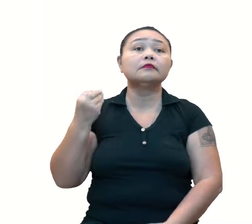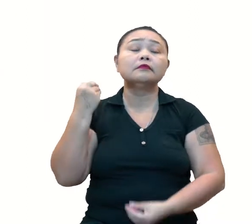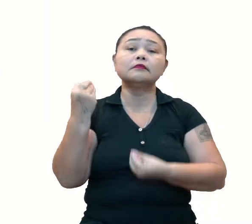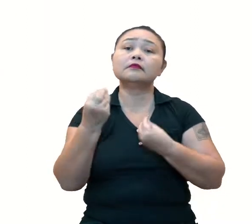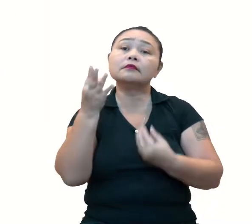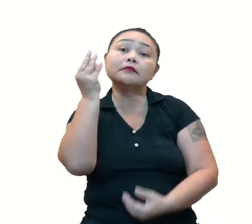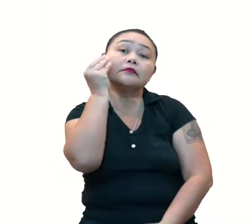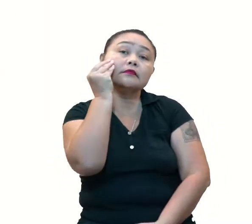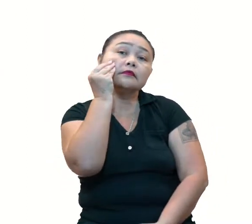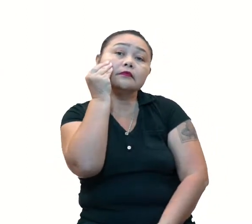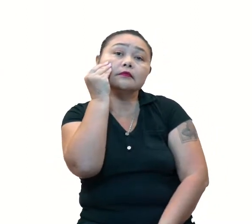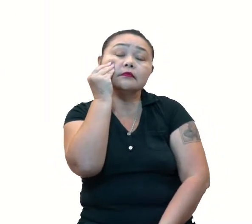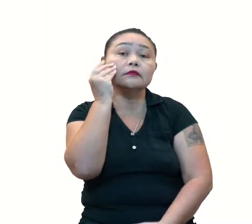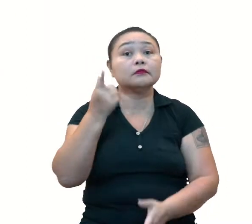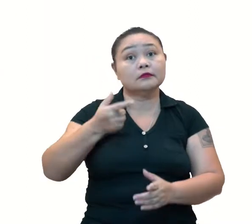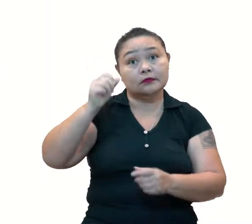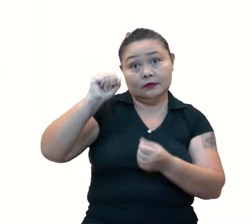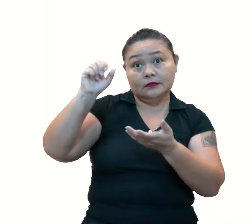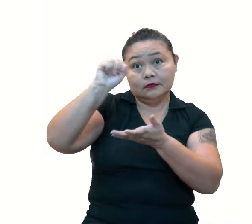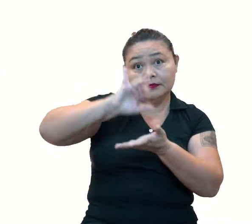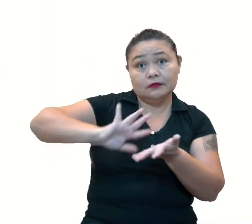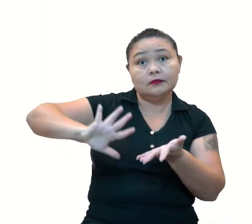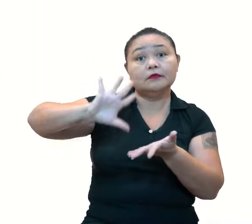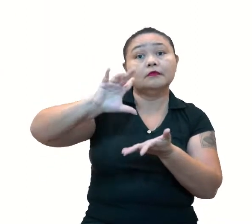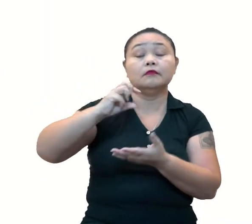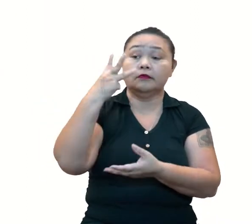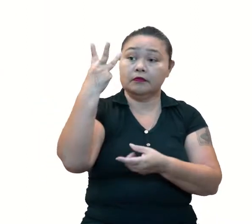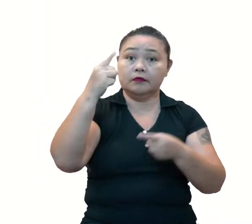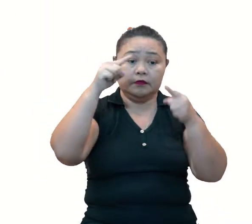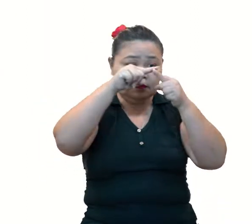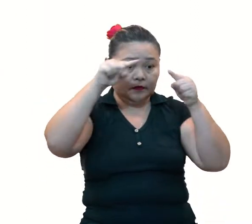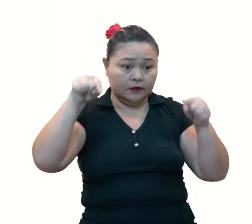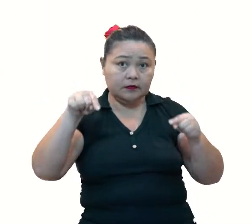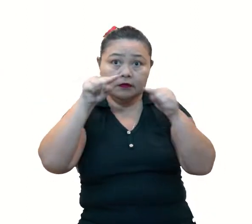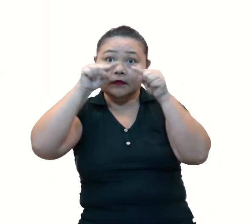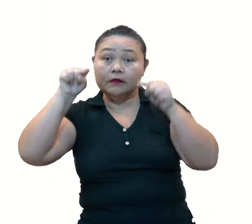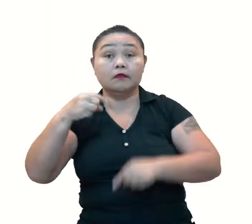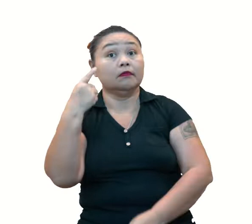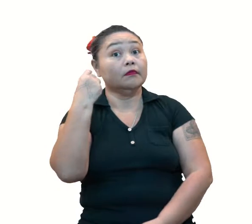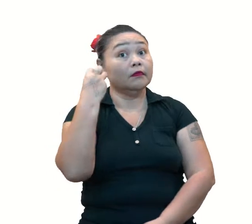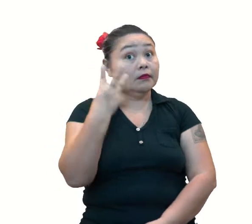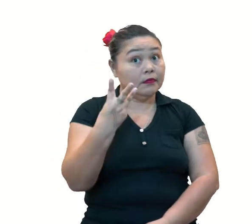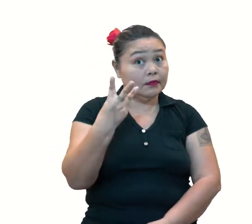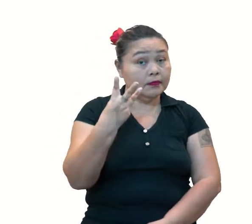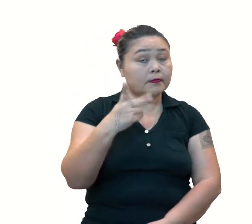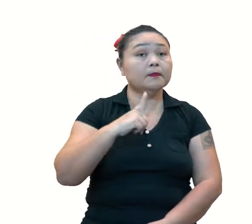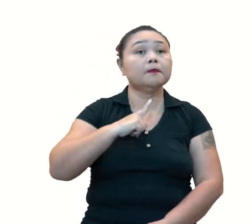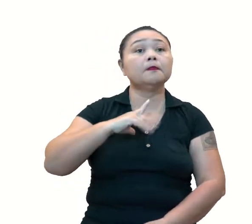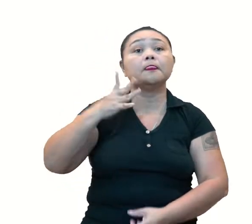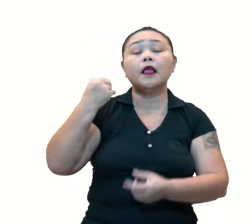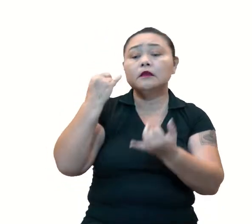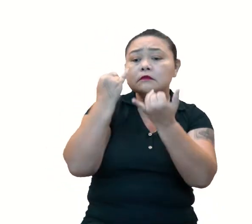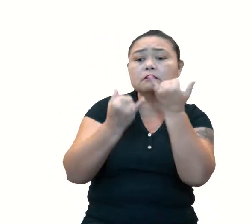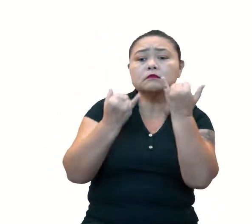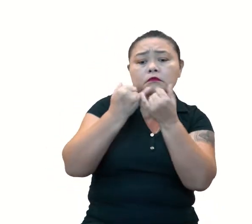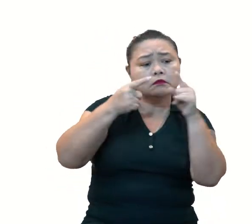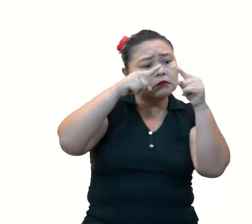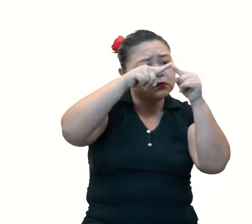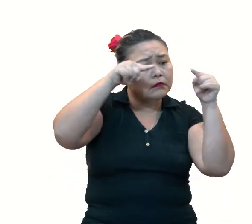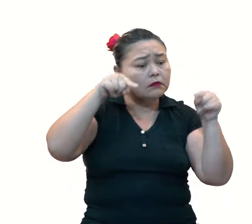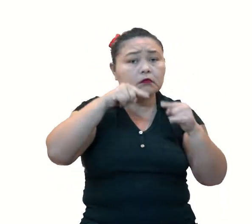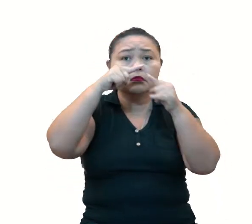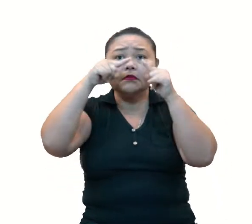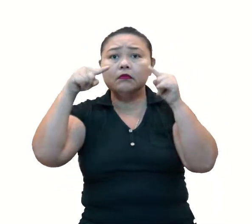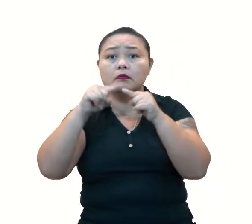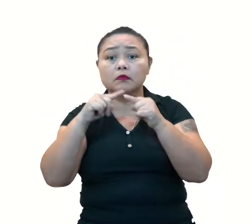verificar isso? Na imagem anterior, a gente teve 3 triângulos retângulos. E aí? Em um dos casos de semelhança de triângulos, se